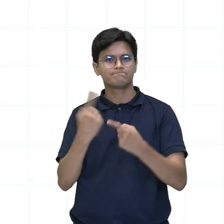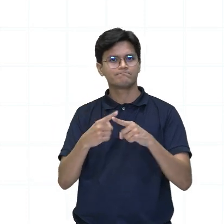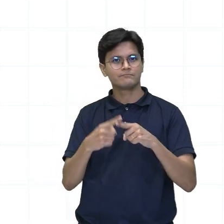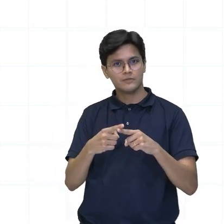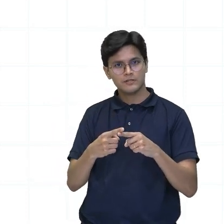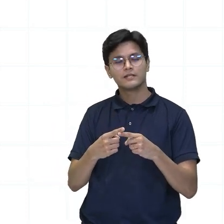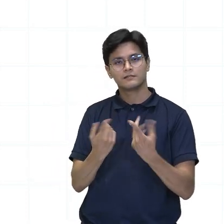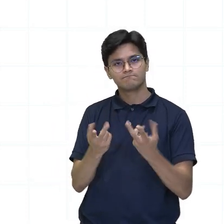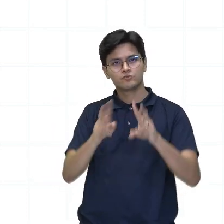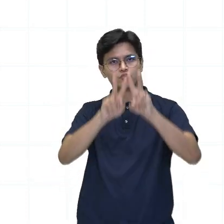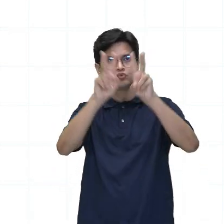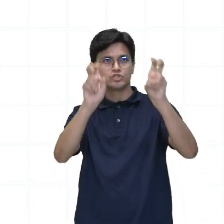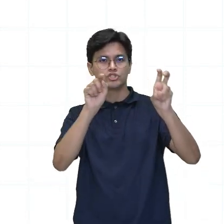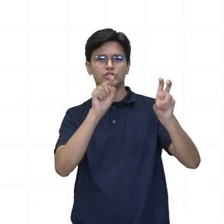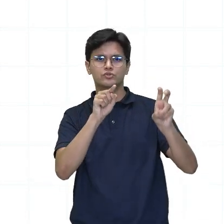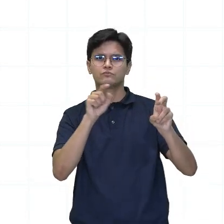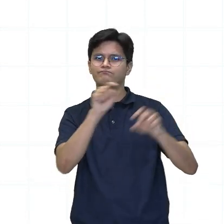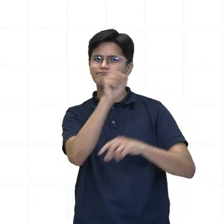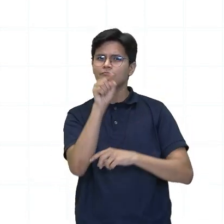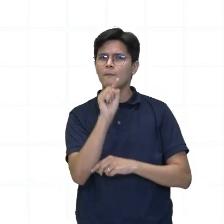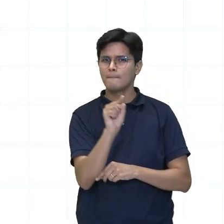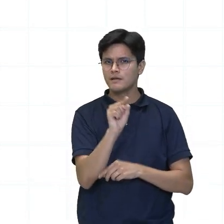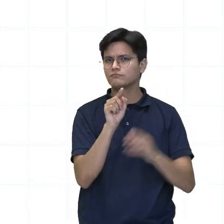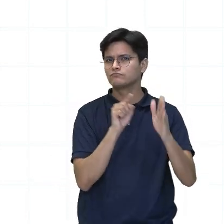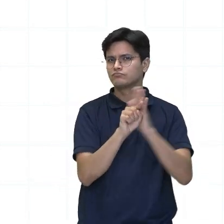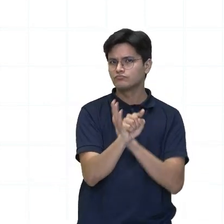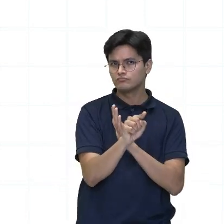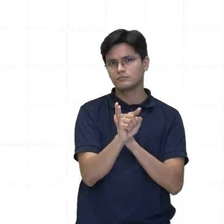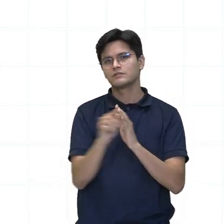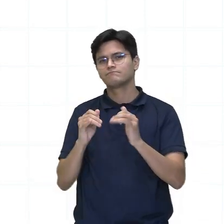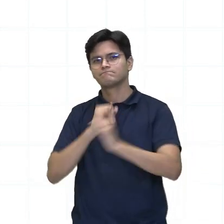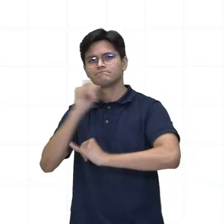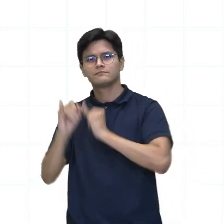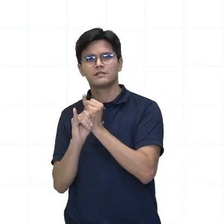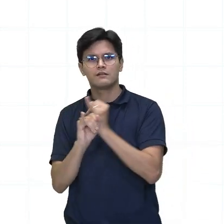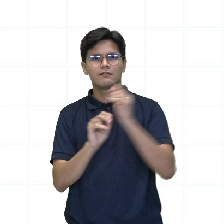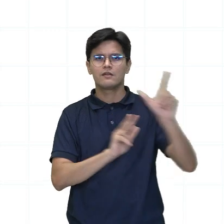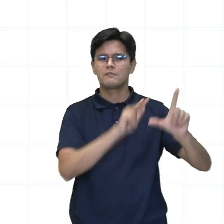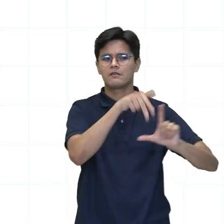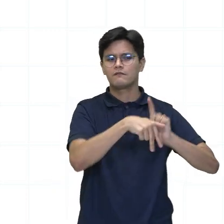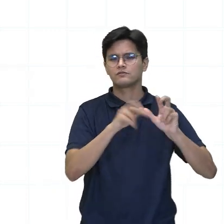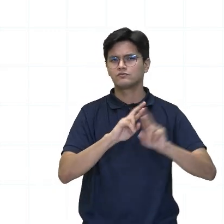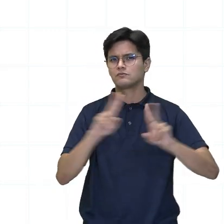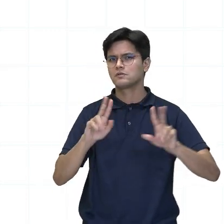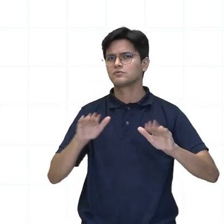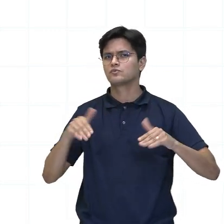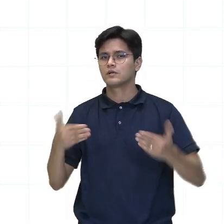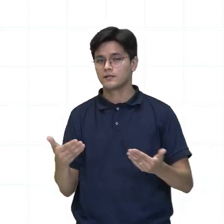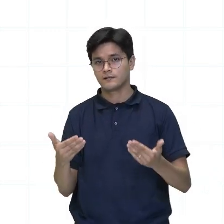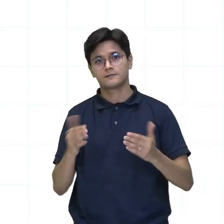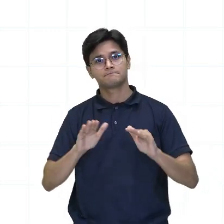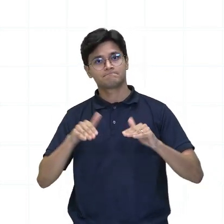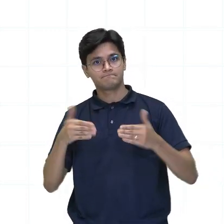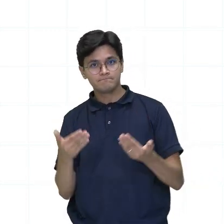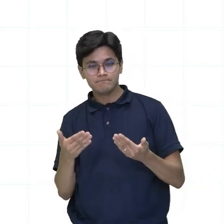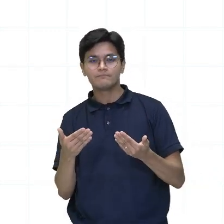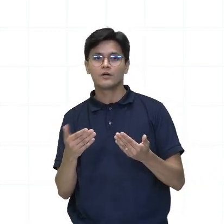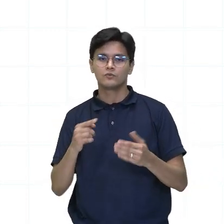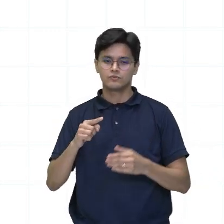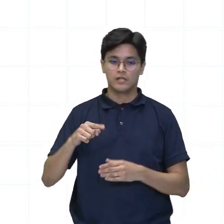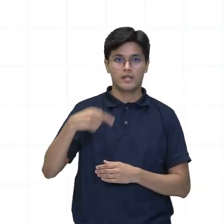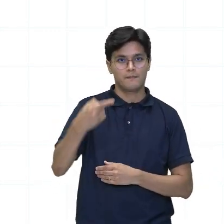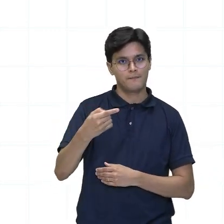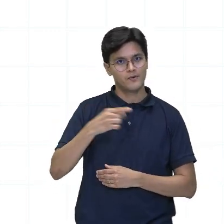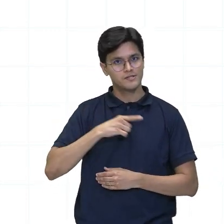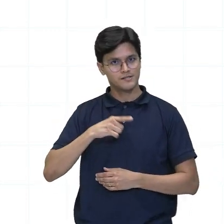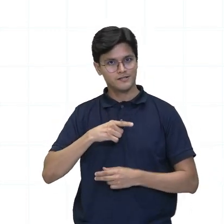lá no título tem uma pergunta. Qual é a diferença entre a internet e o metaverso? Então, ele vai explicar aí.